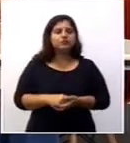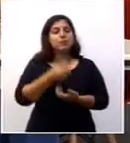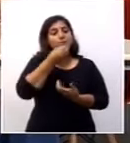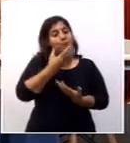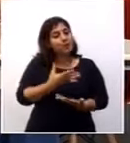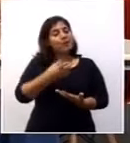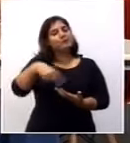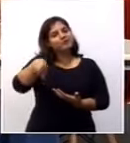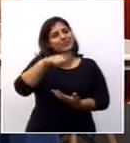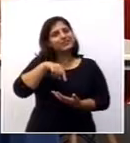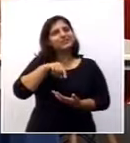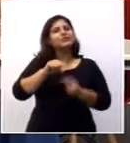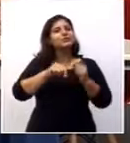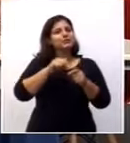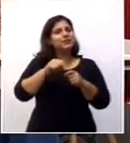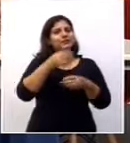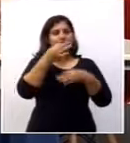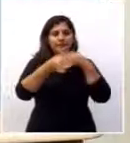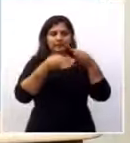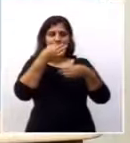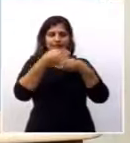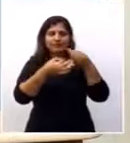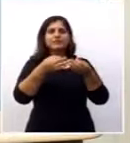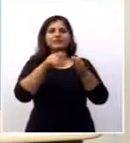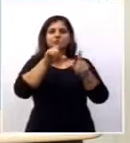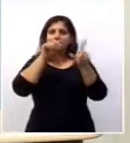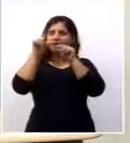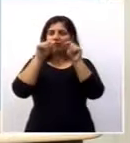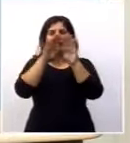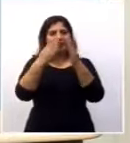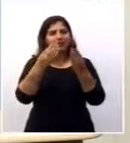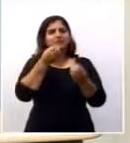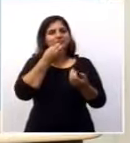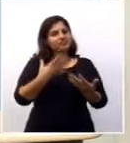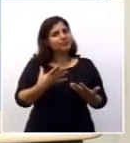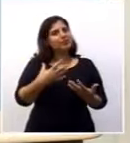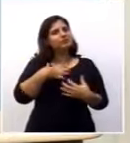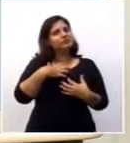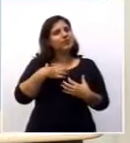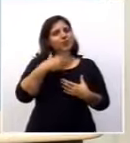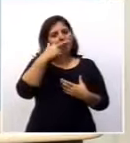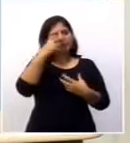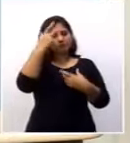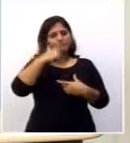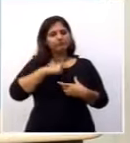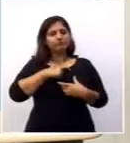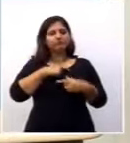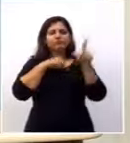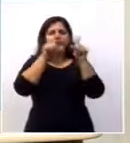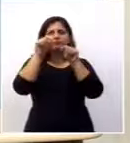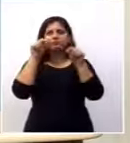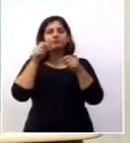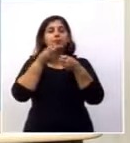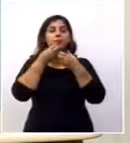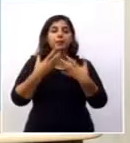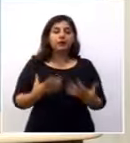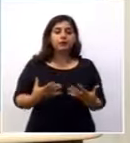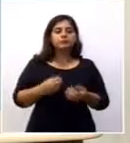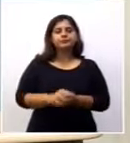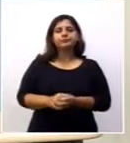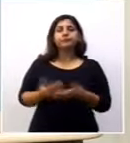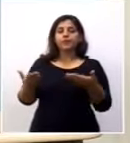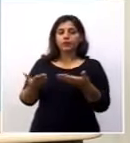que vocês são bem, né, críticos para escolher os livros de vocês, né? Já tem aí toda... o formato, né? Bom,